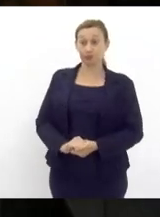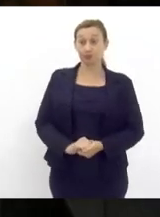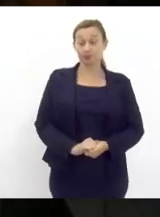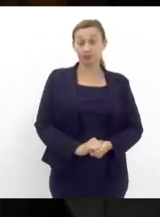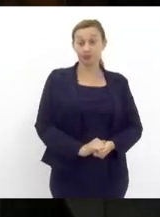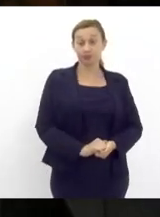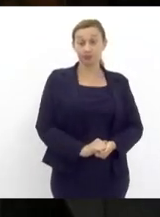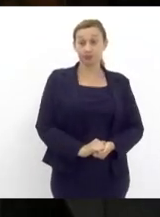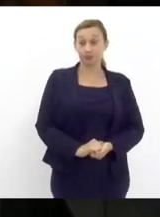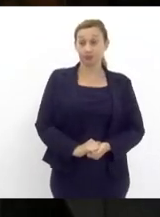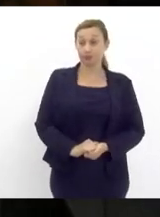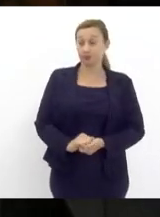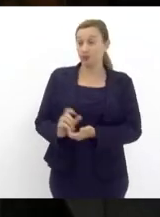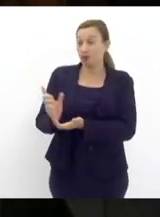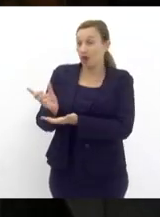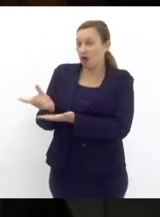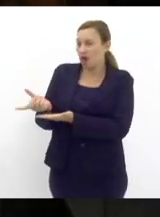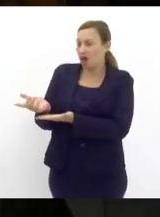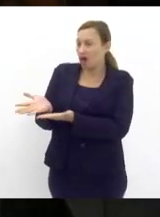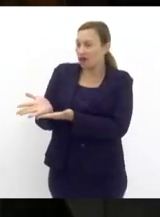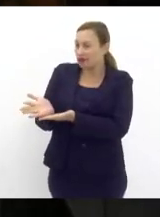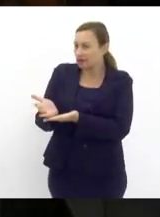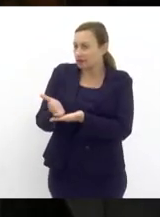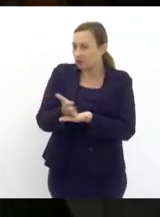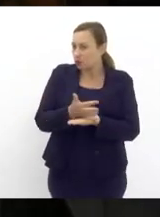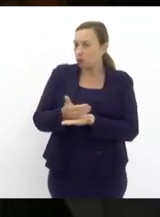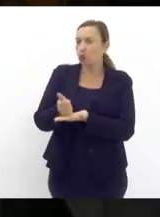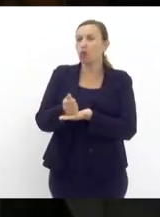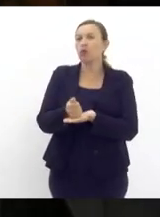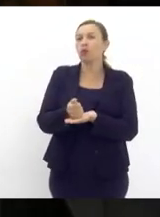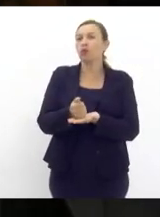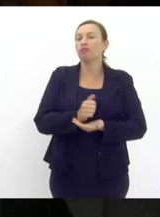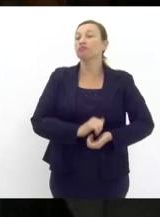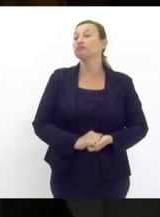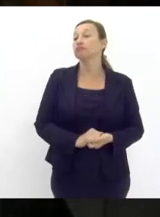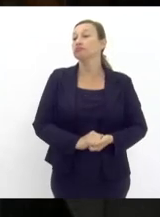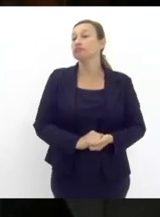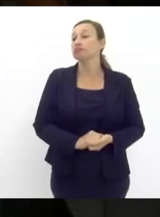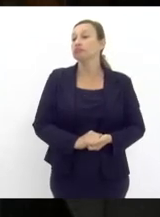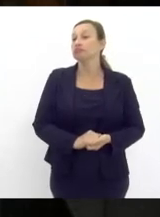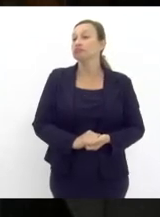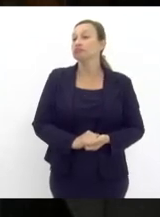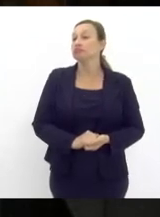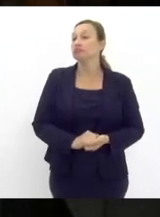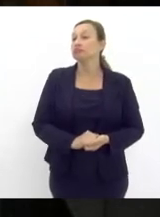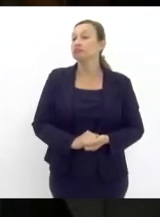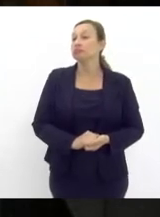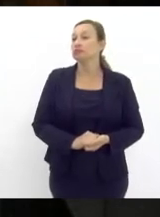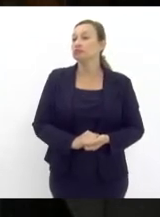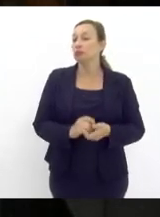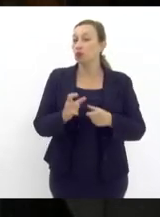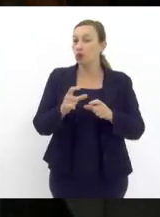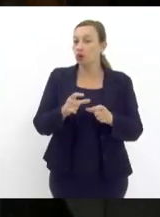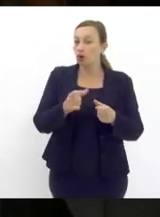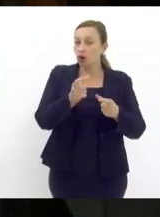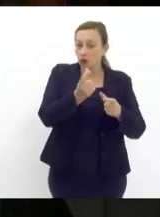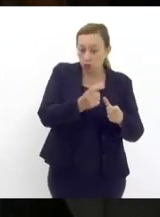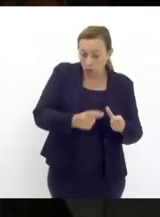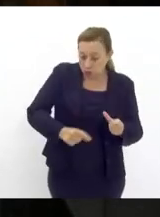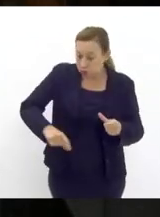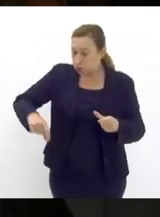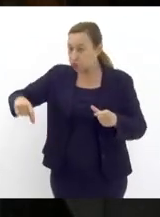a captação e lançamento do esgoto